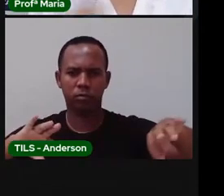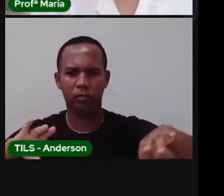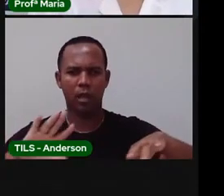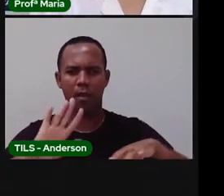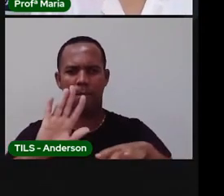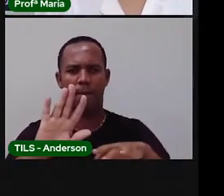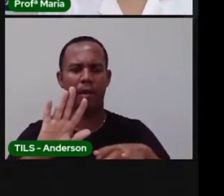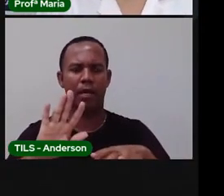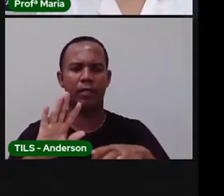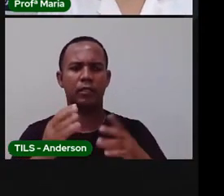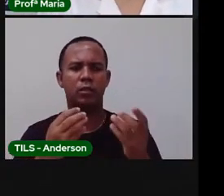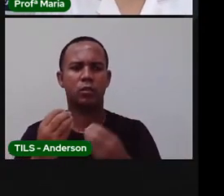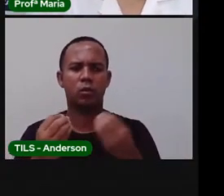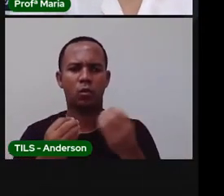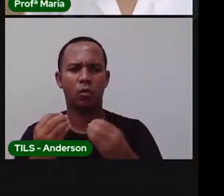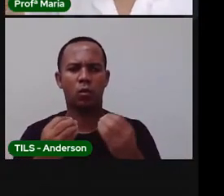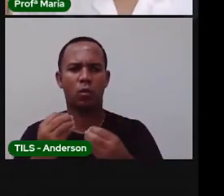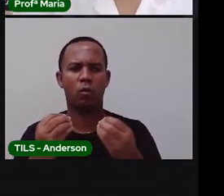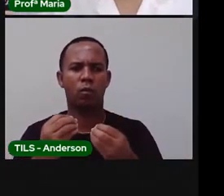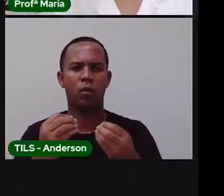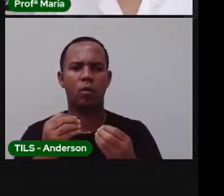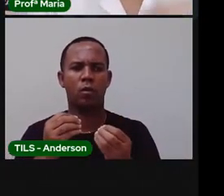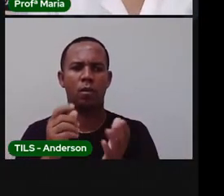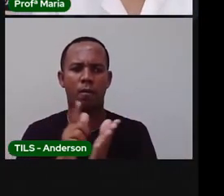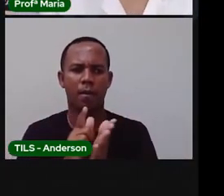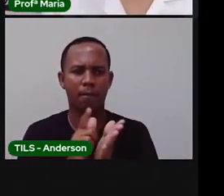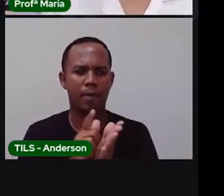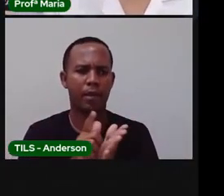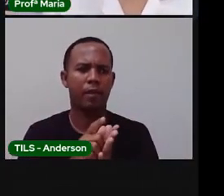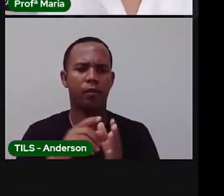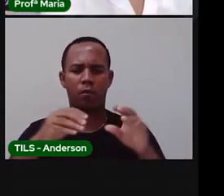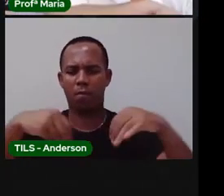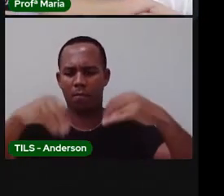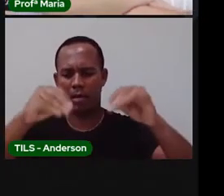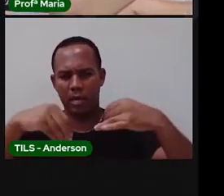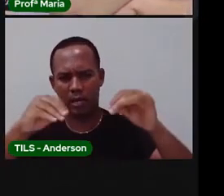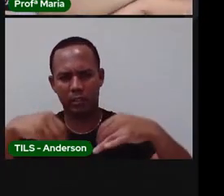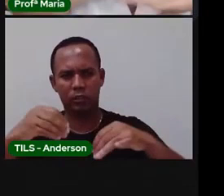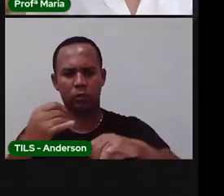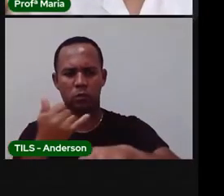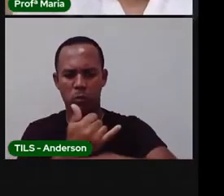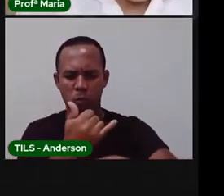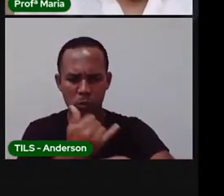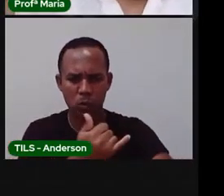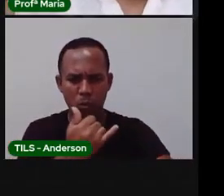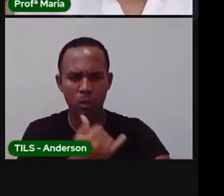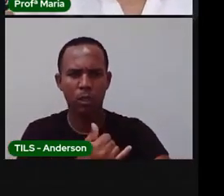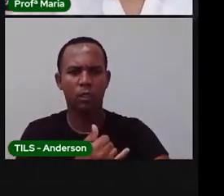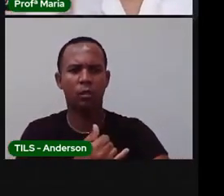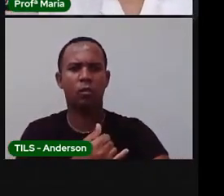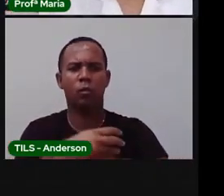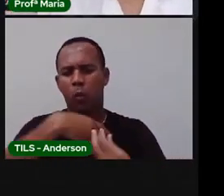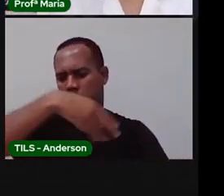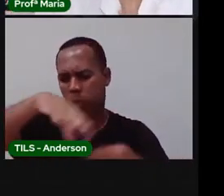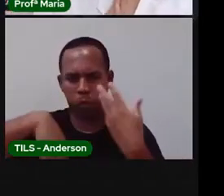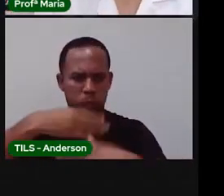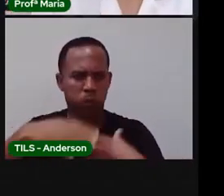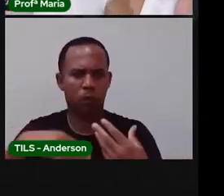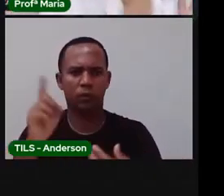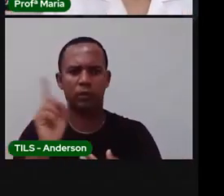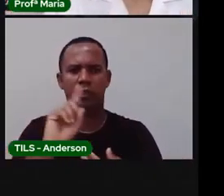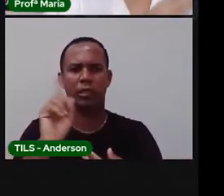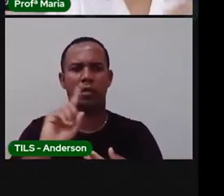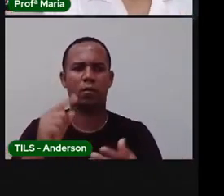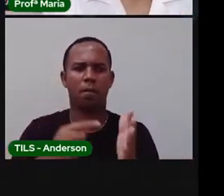se eu não separo o plástico do papelão, se eu não separo o papelão do alumínio, e aí eu faço aquela bagunça absurda? Não. Eu